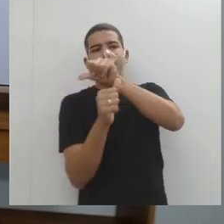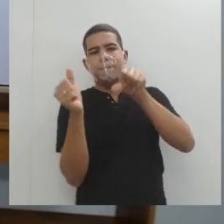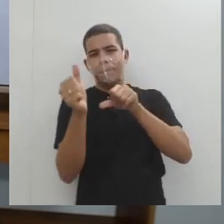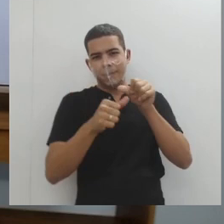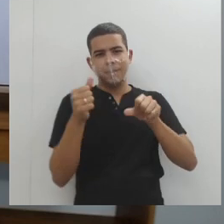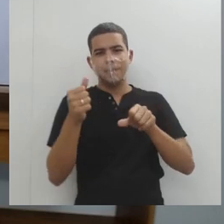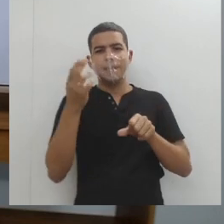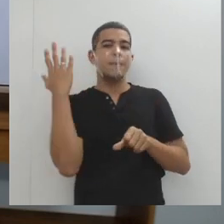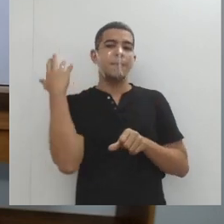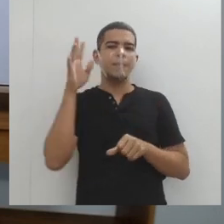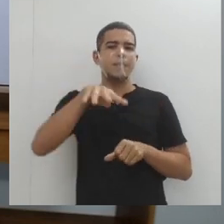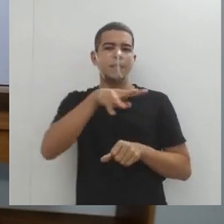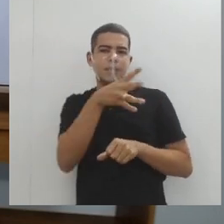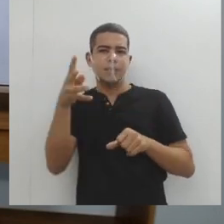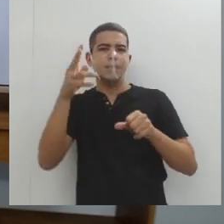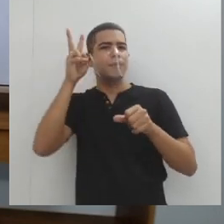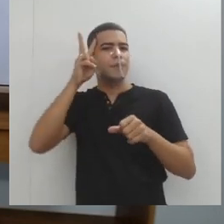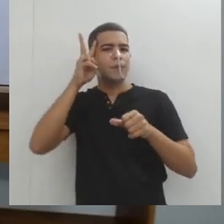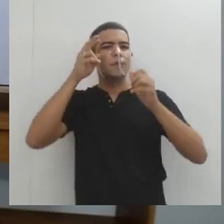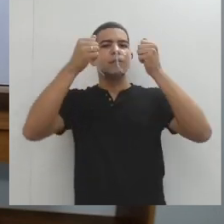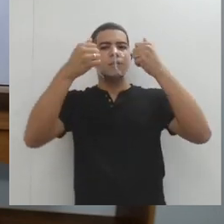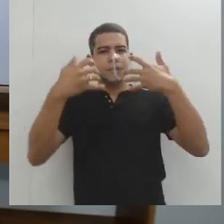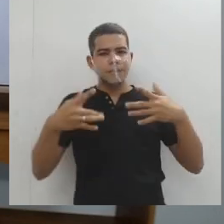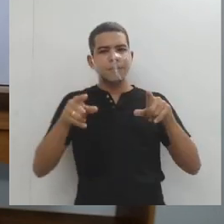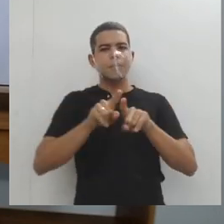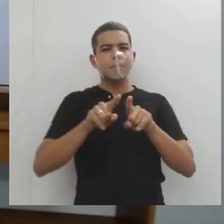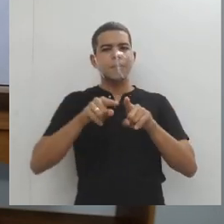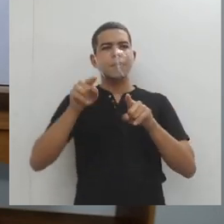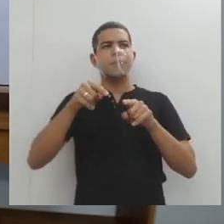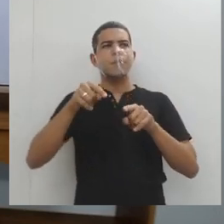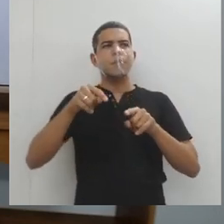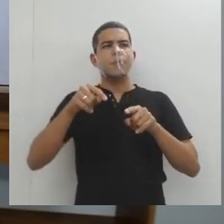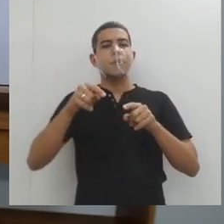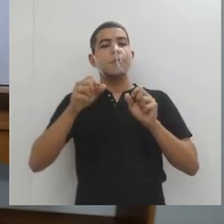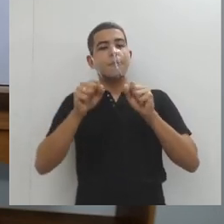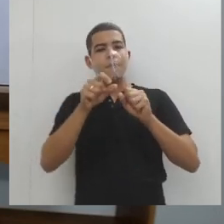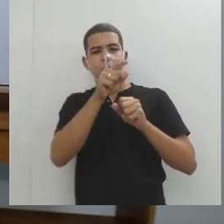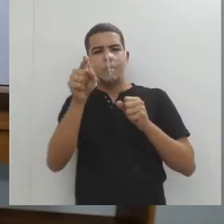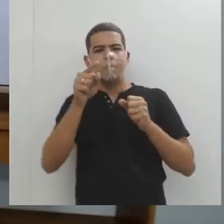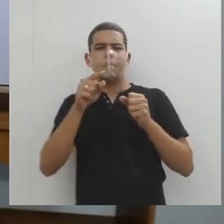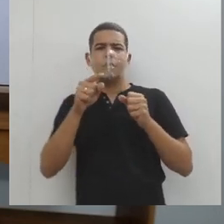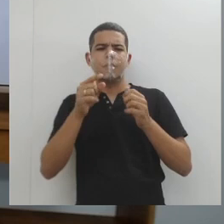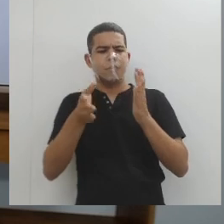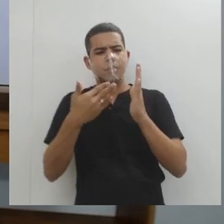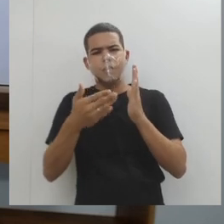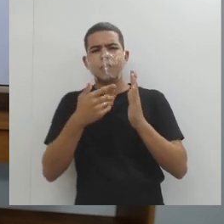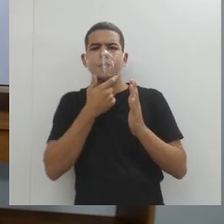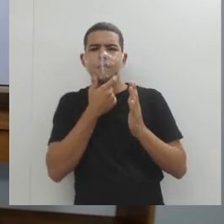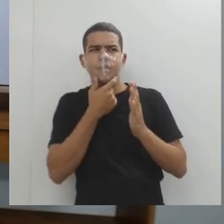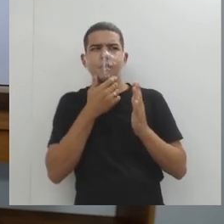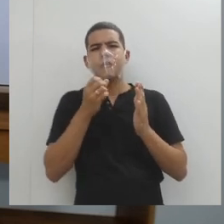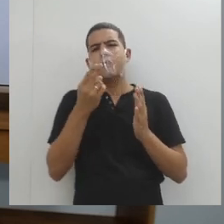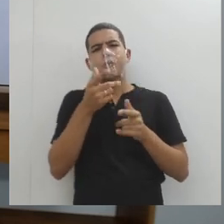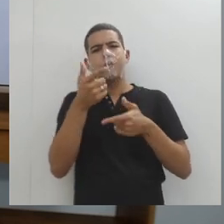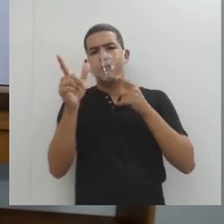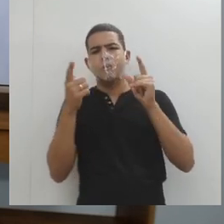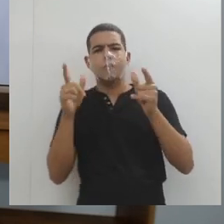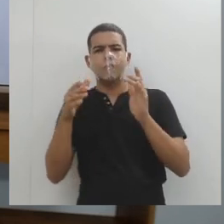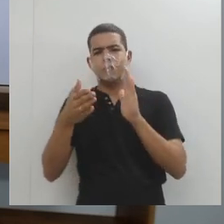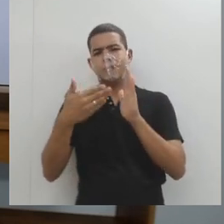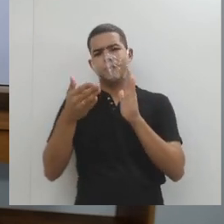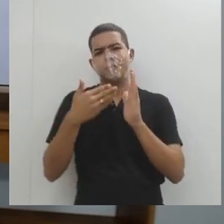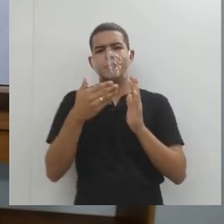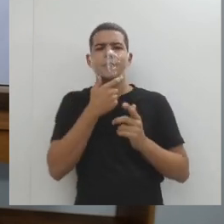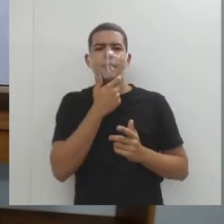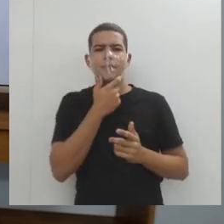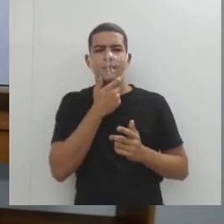da aula da segunda. Tá? Essas tabelas podem ser encontradas no material didático de vocês, no livro de inglês da escola ou qualquer outro livro de inglês.